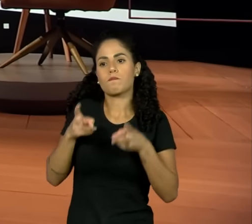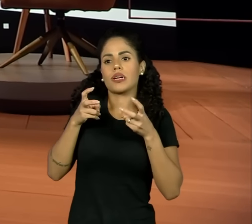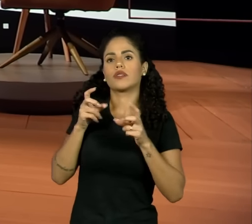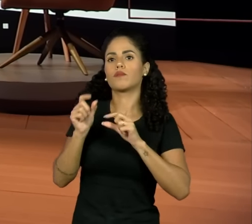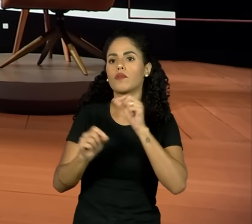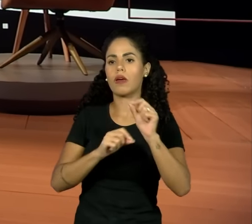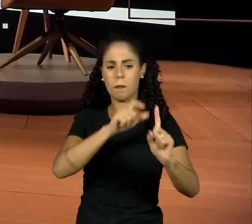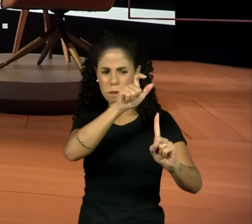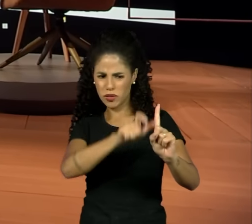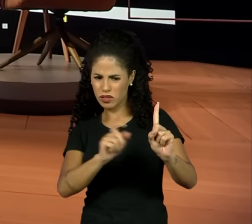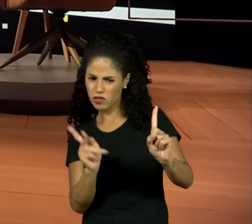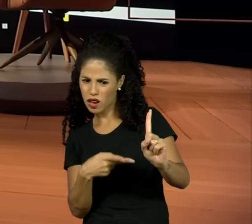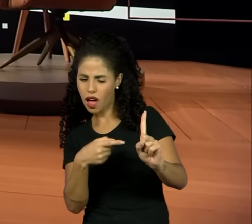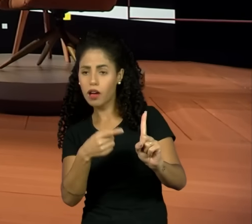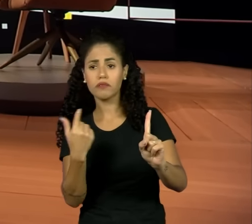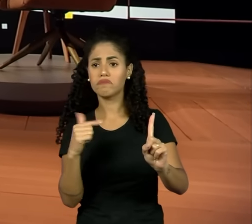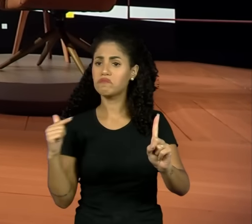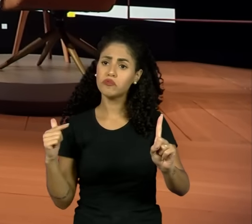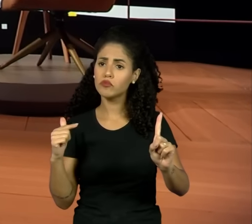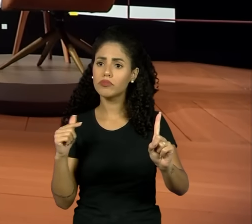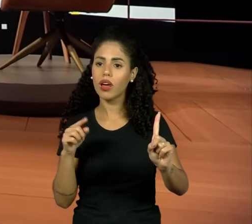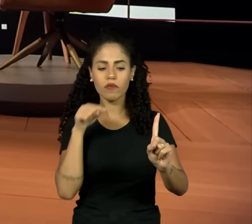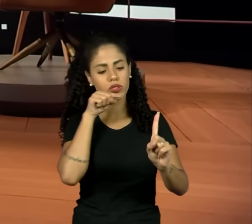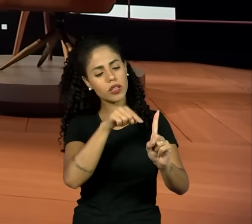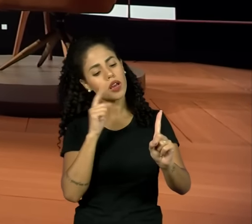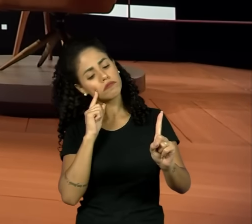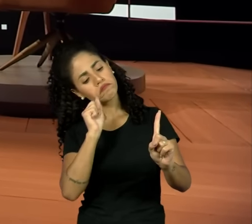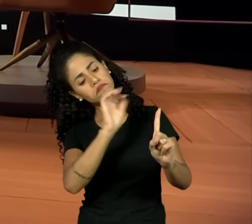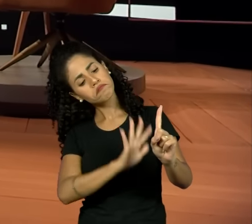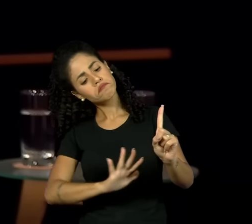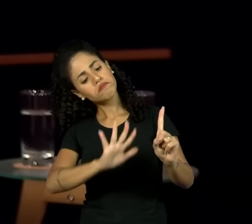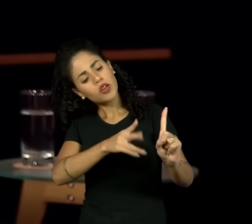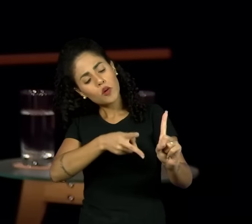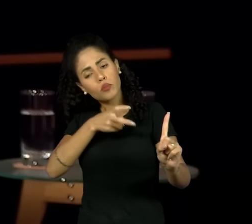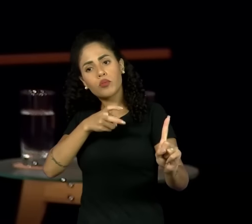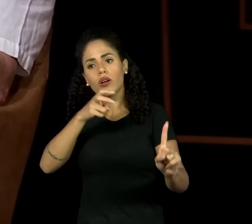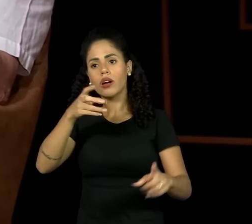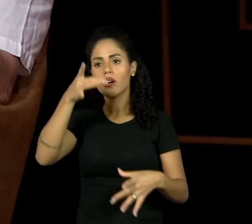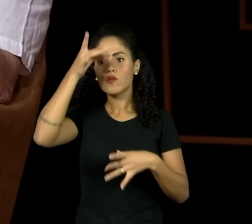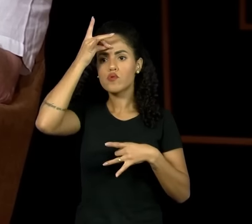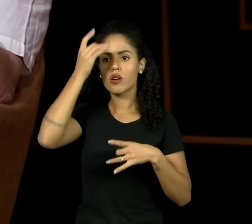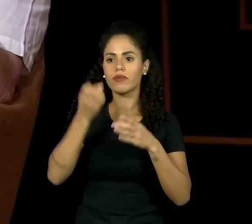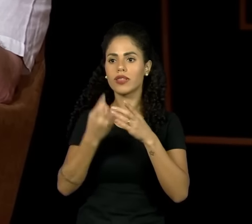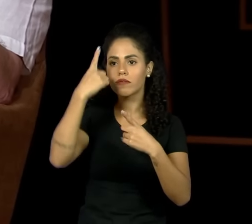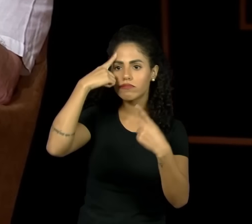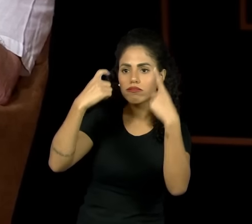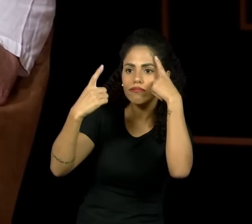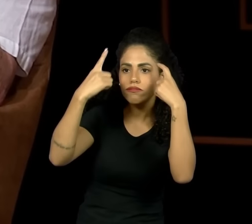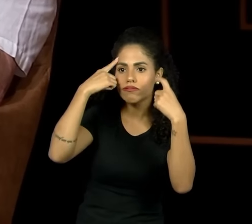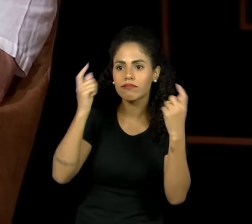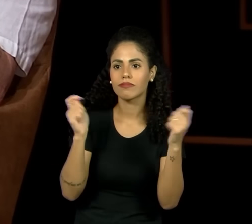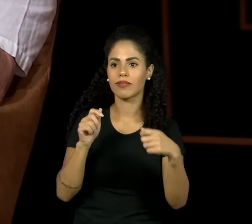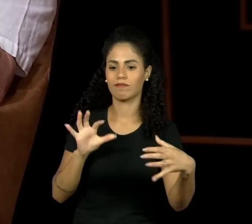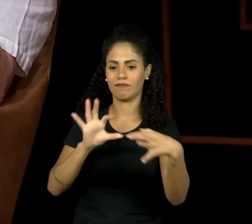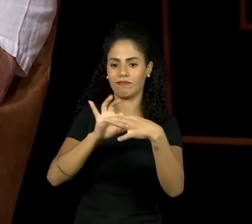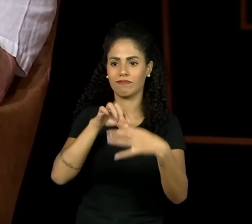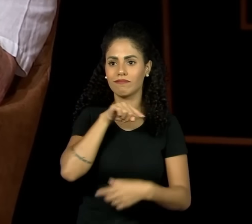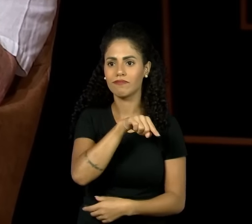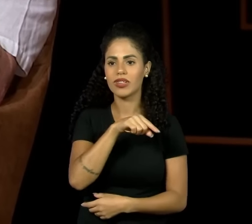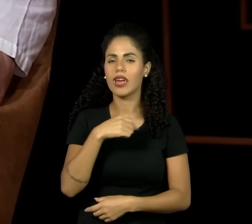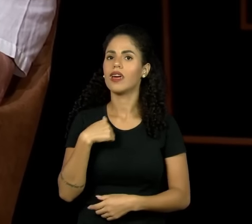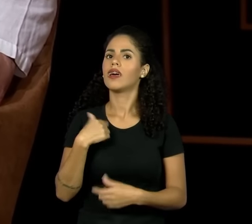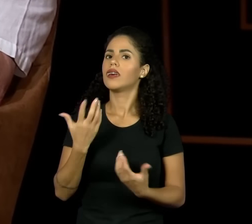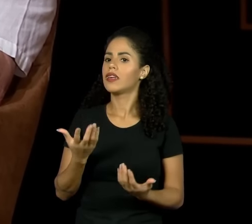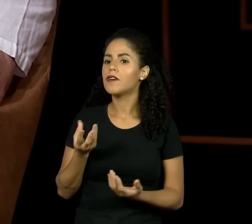personagem errado né o personagem é o jeito que você faz aí eu me libertei um pouco da minha crítica e e